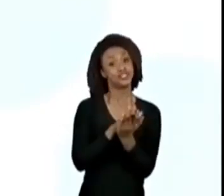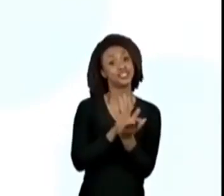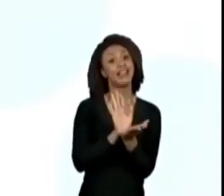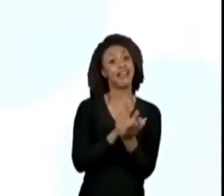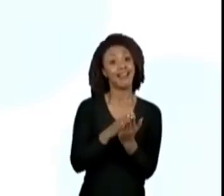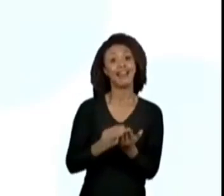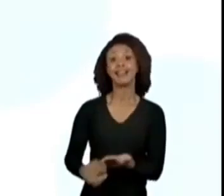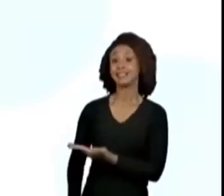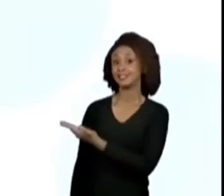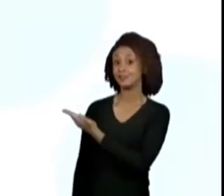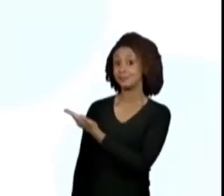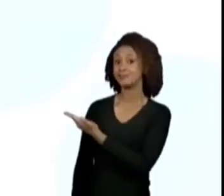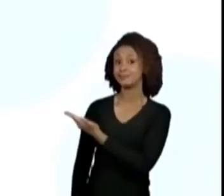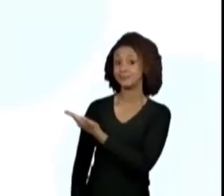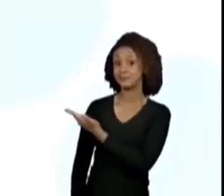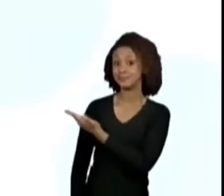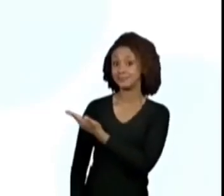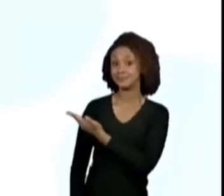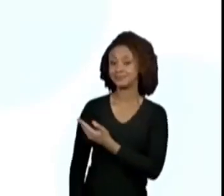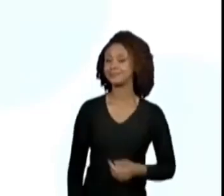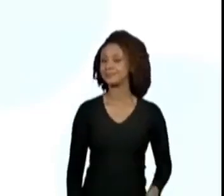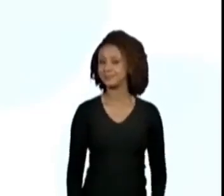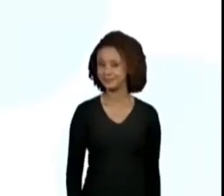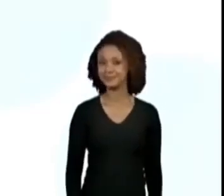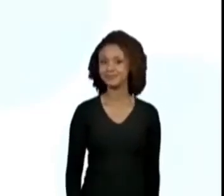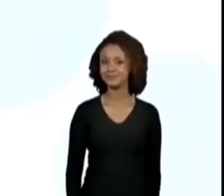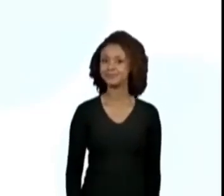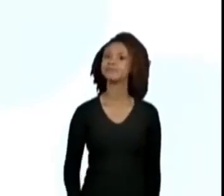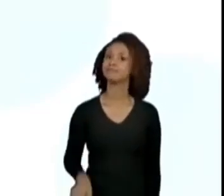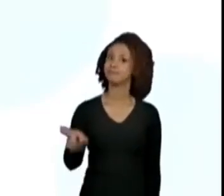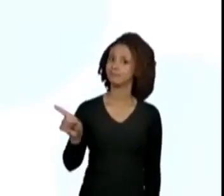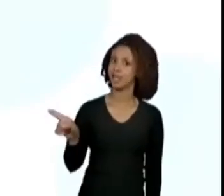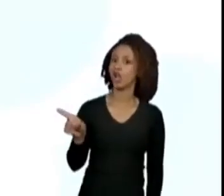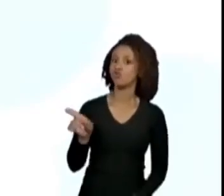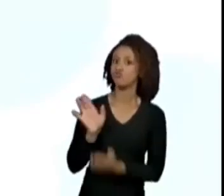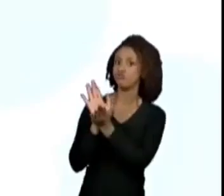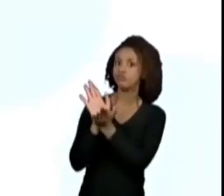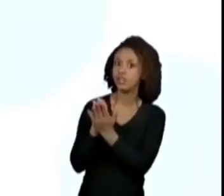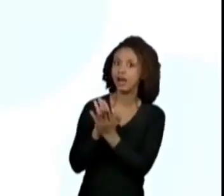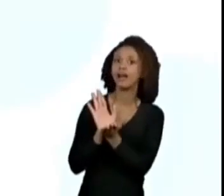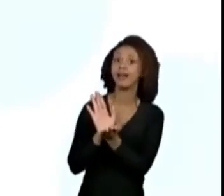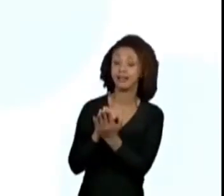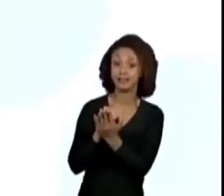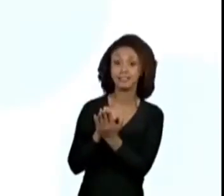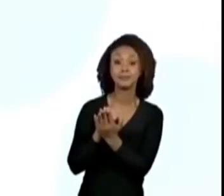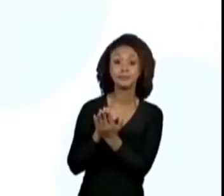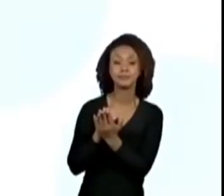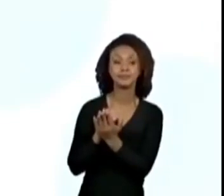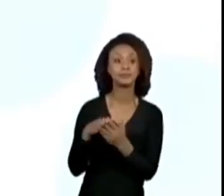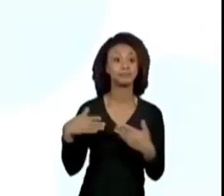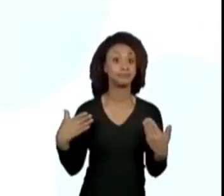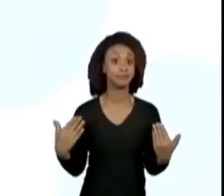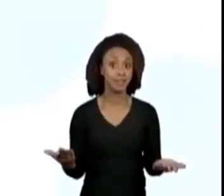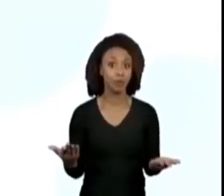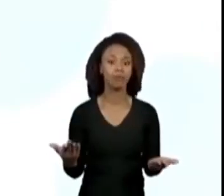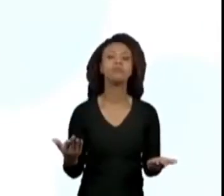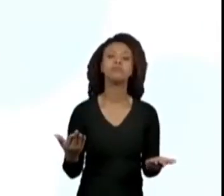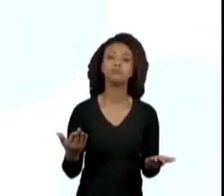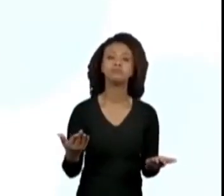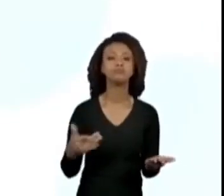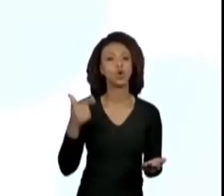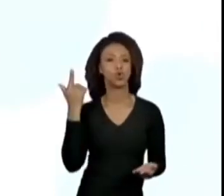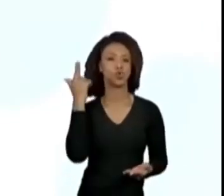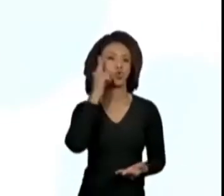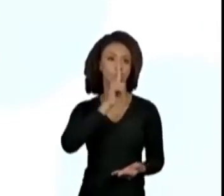Jacaré, né? É o tal do jacaré. Então, essa parte a gente